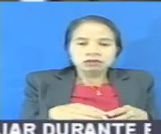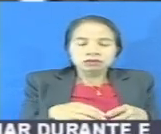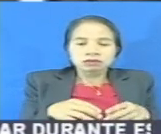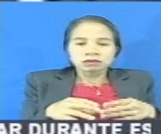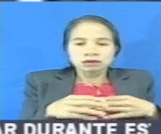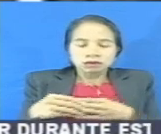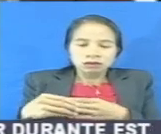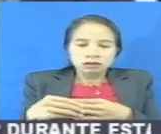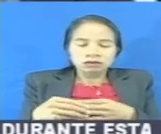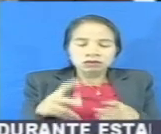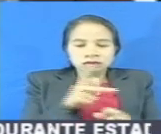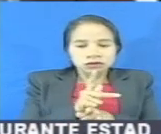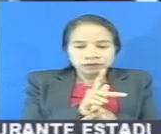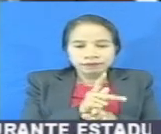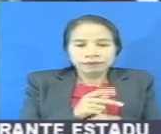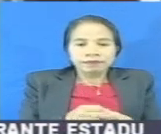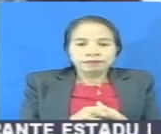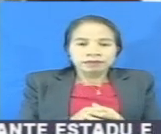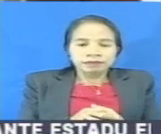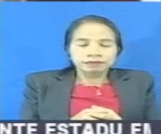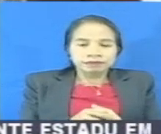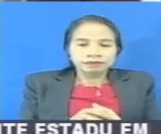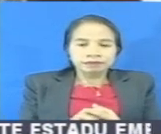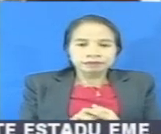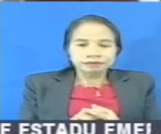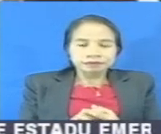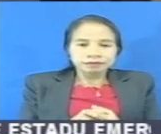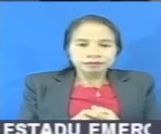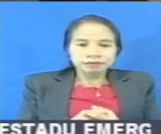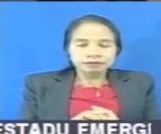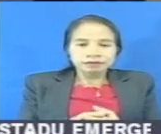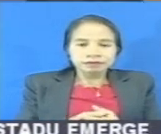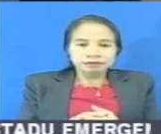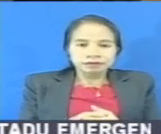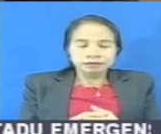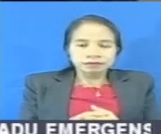Autoridade de Proteção Civil. Nuno Moraes, Alexandre dos Santos, para RTTL.